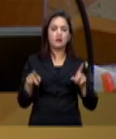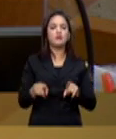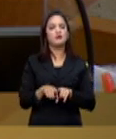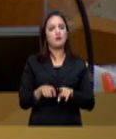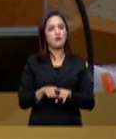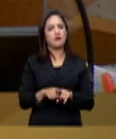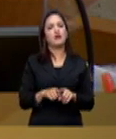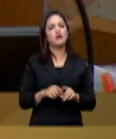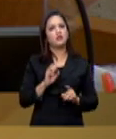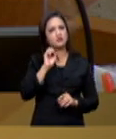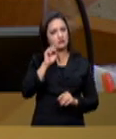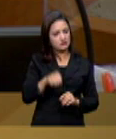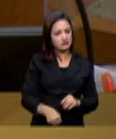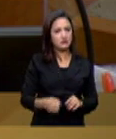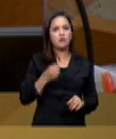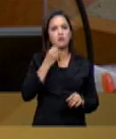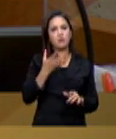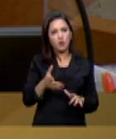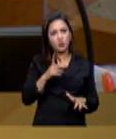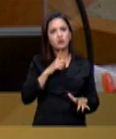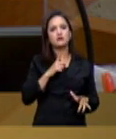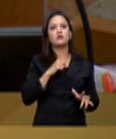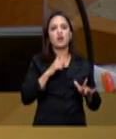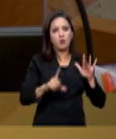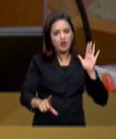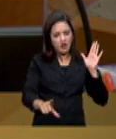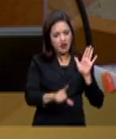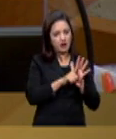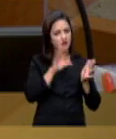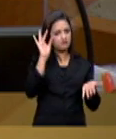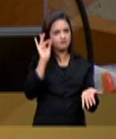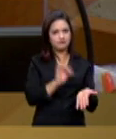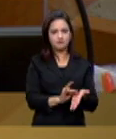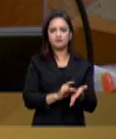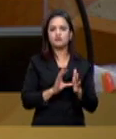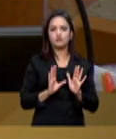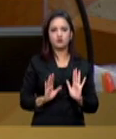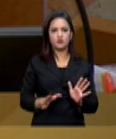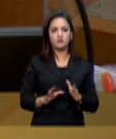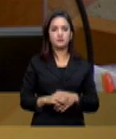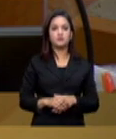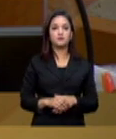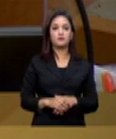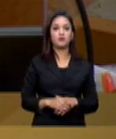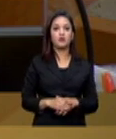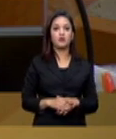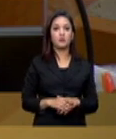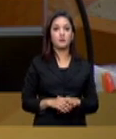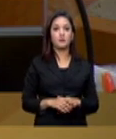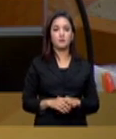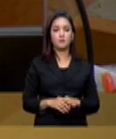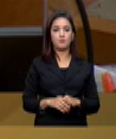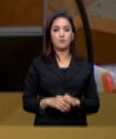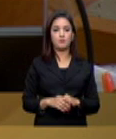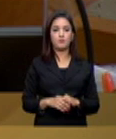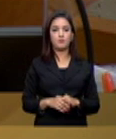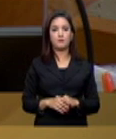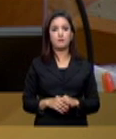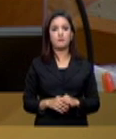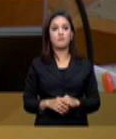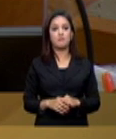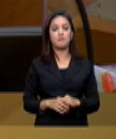mesmo de uma reação desse tipo de matéria. A questão que